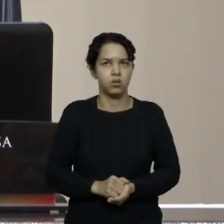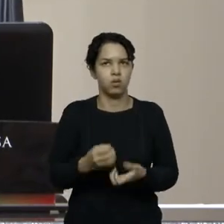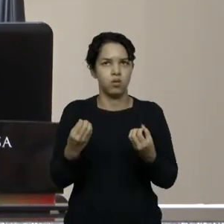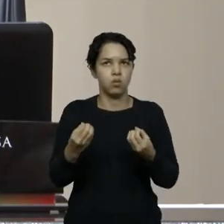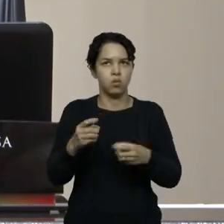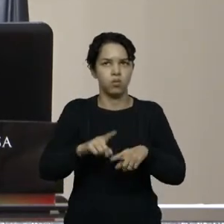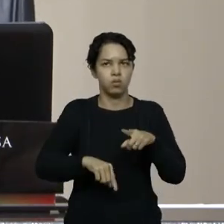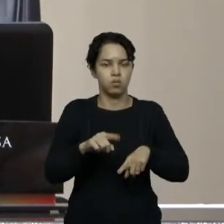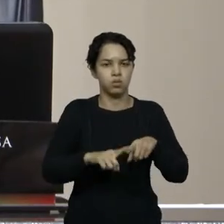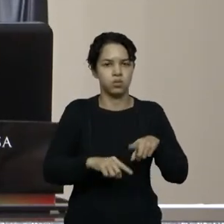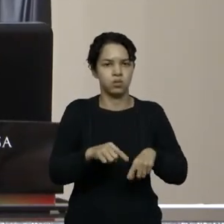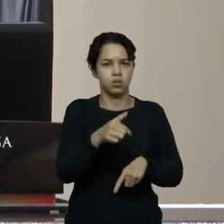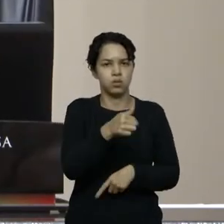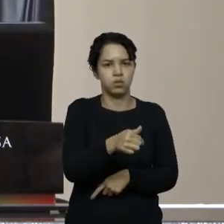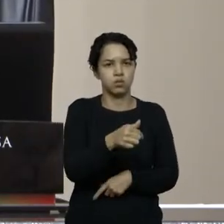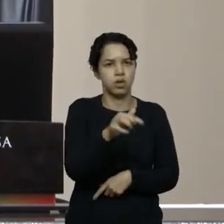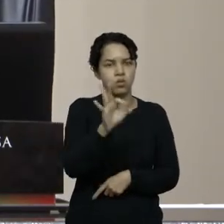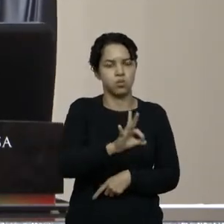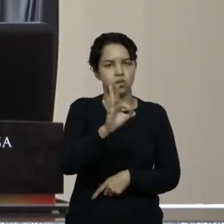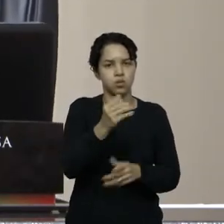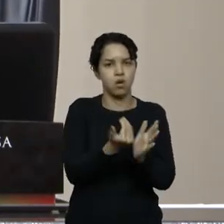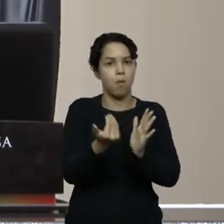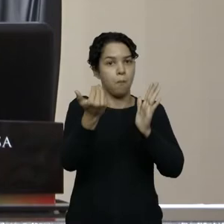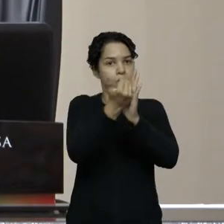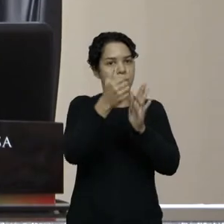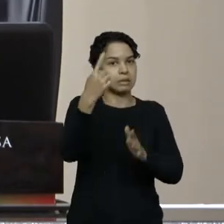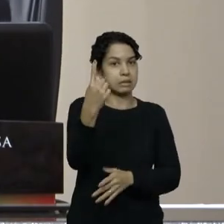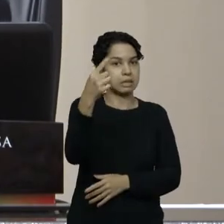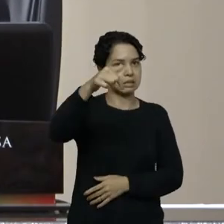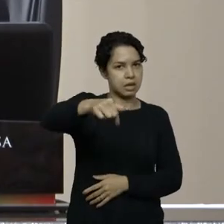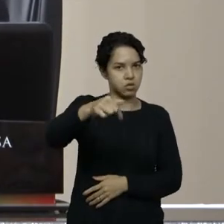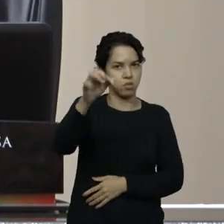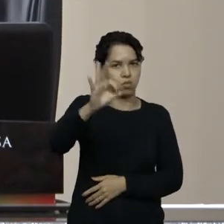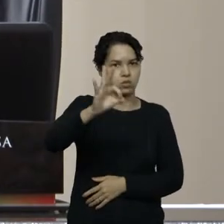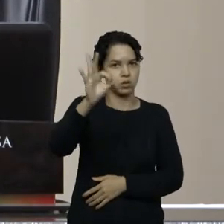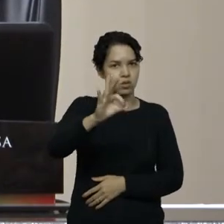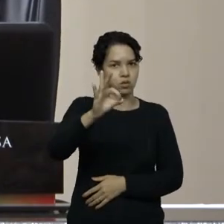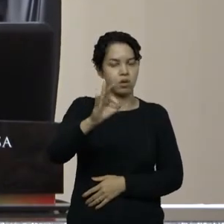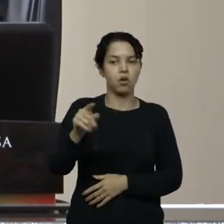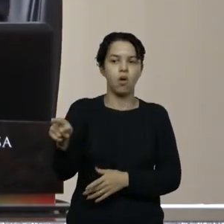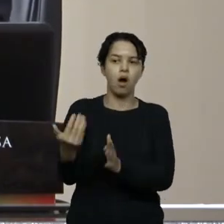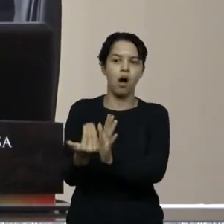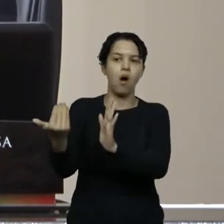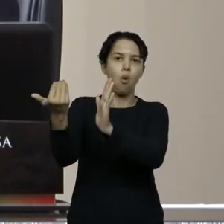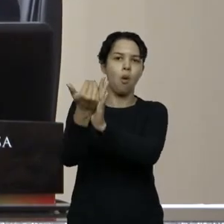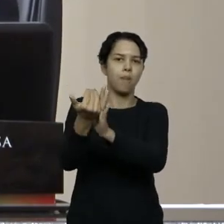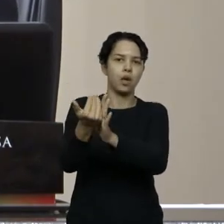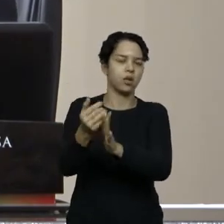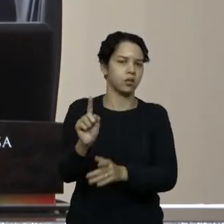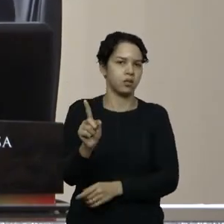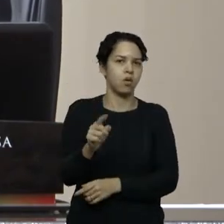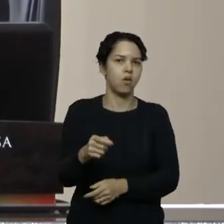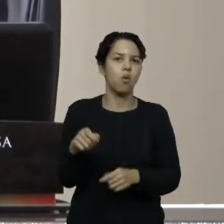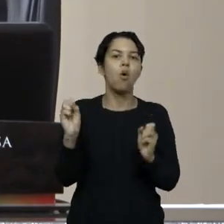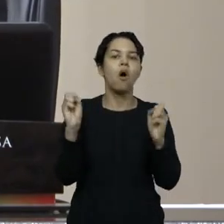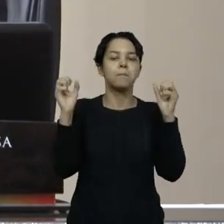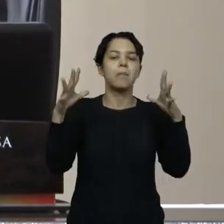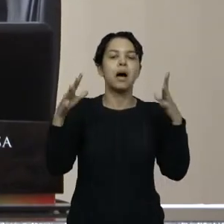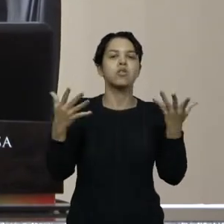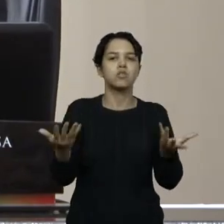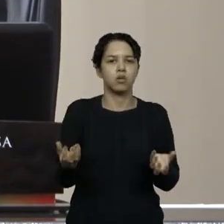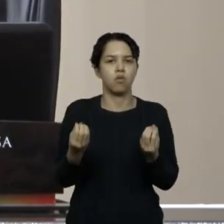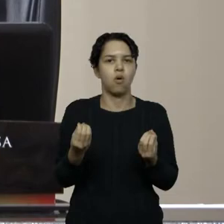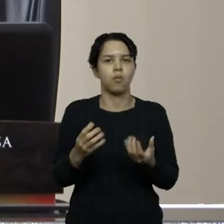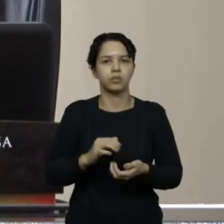produto sai de sempre para 17 e lá na ponta final no momento qual é a mágica que tem